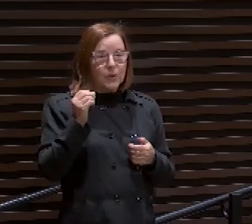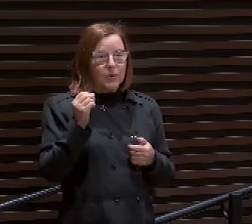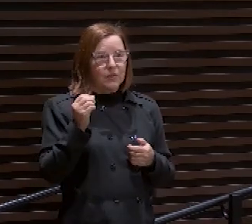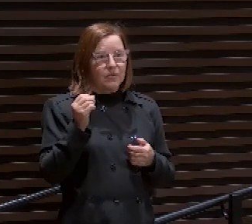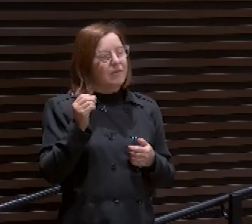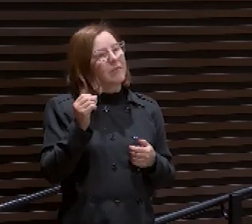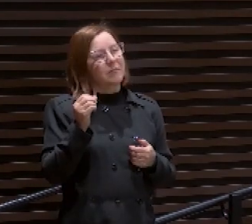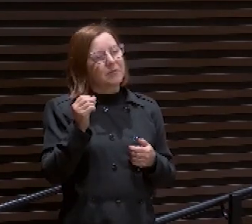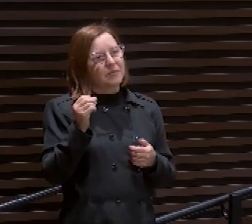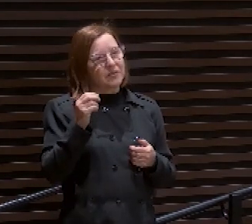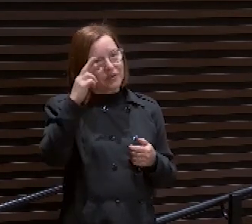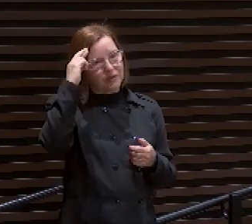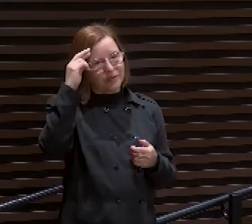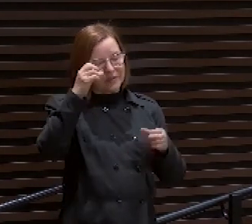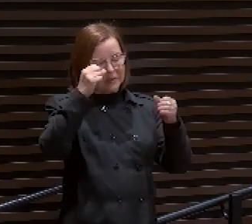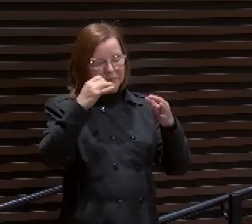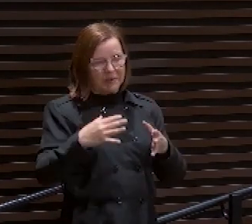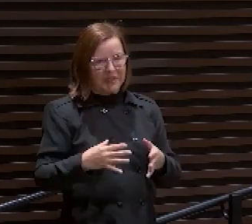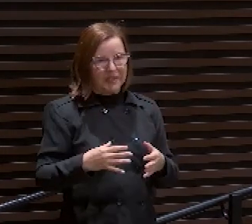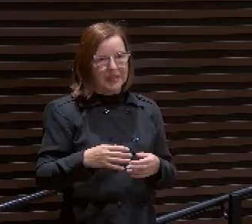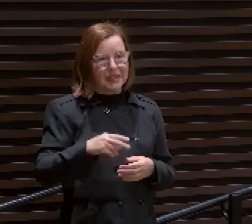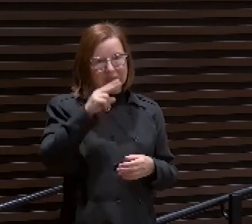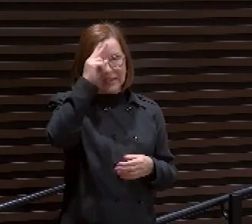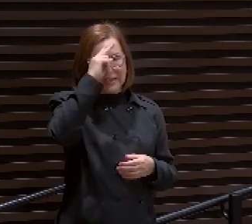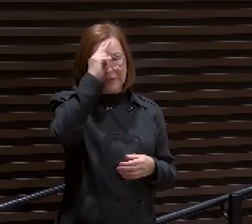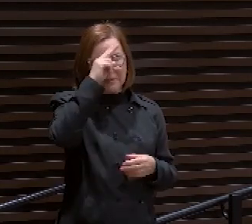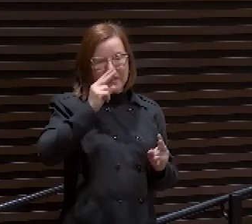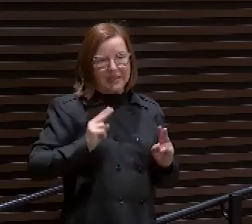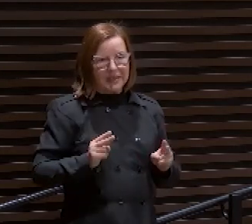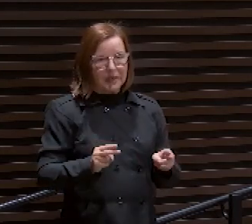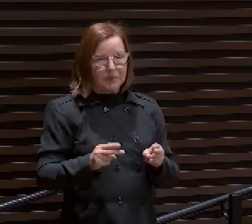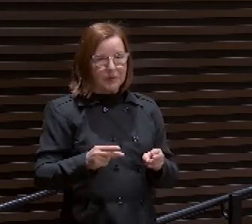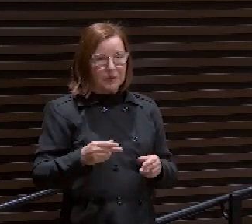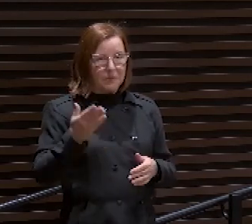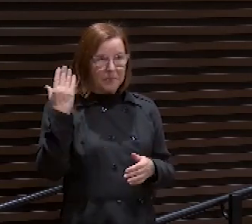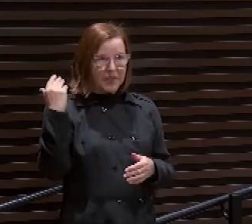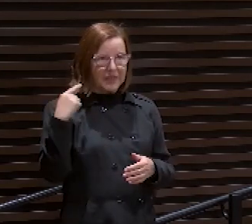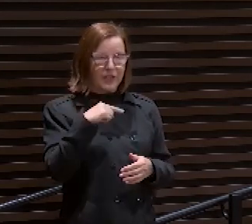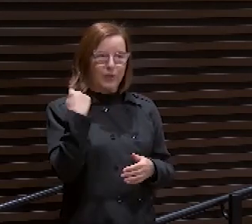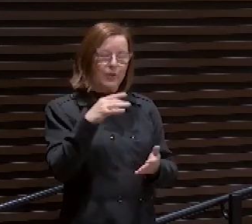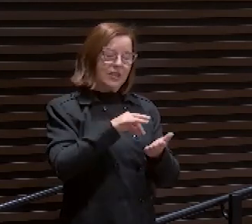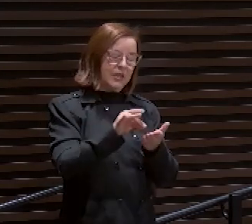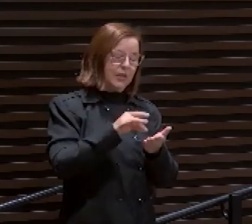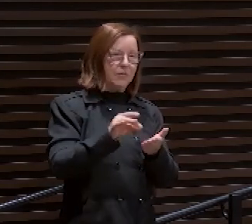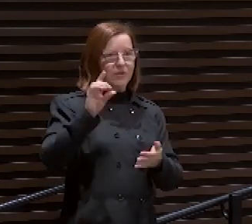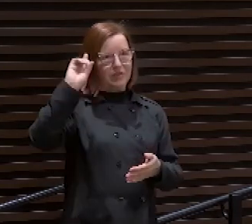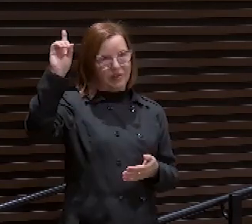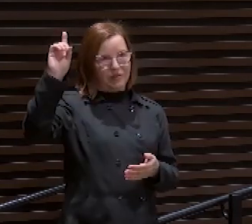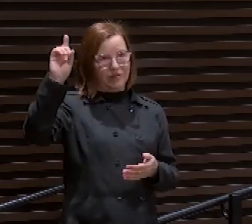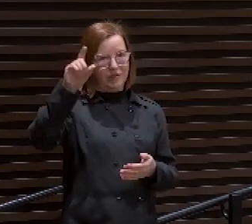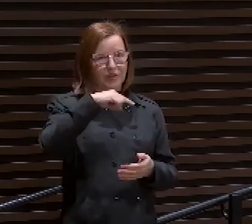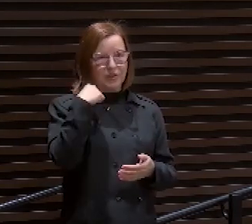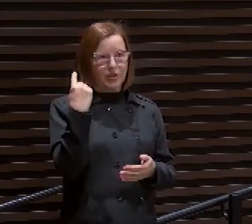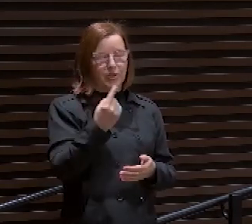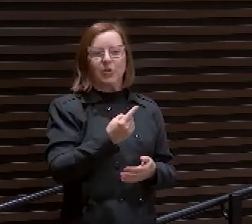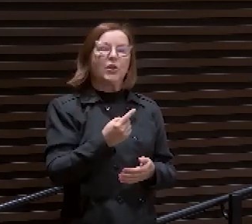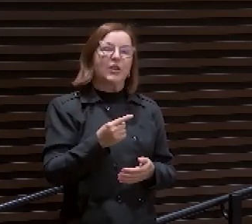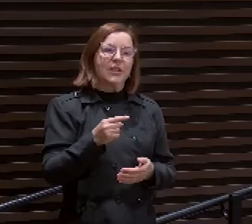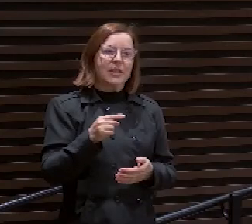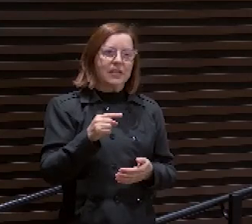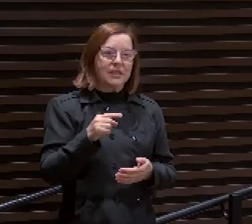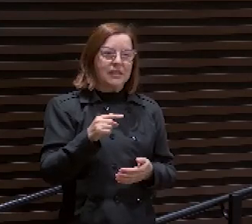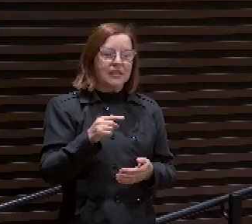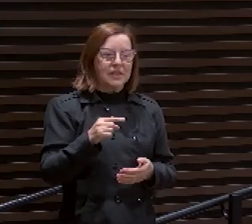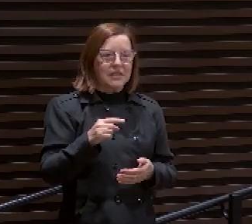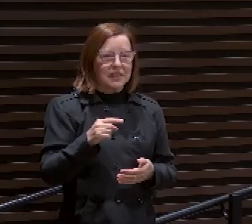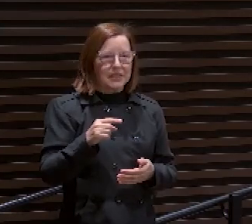a gente lembrar sempre que nós éramos inimigos de Deus, nós éramos estrangeiros das moradas